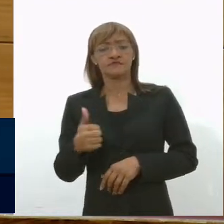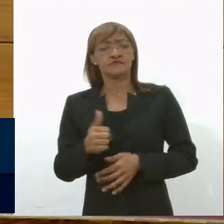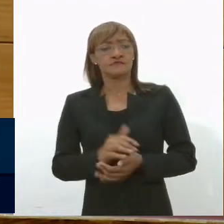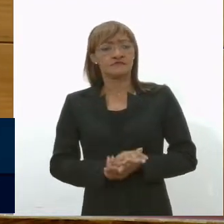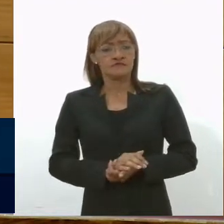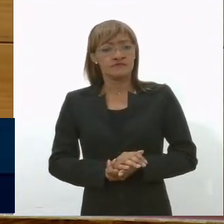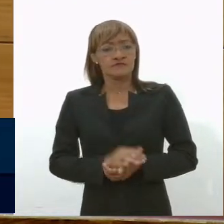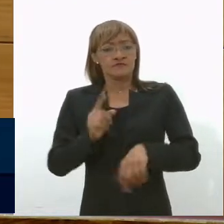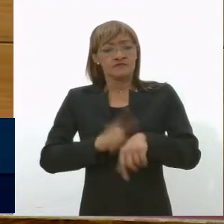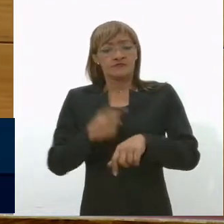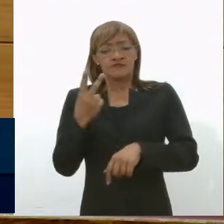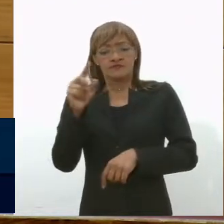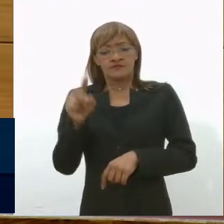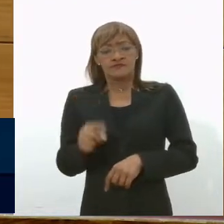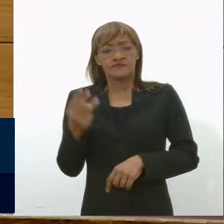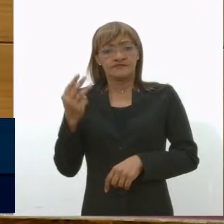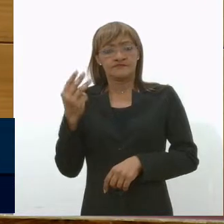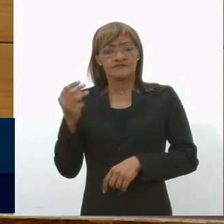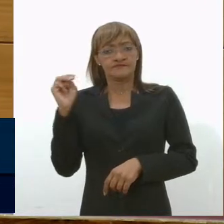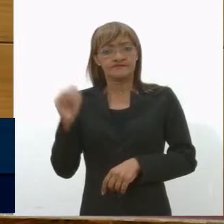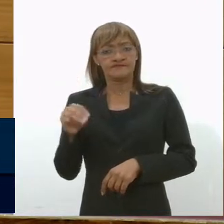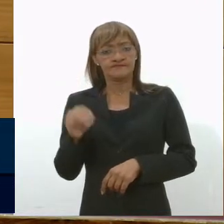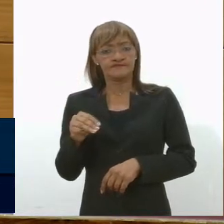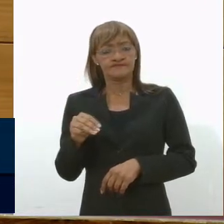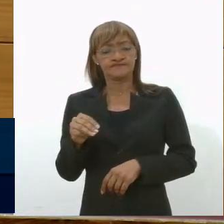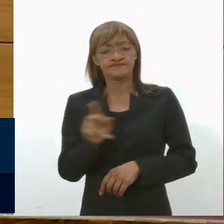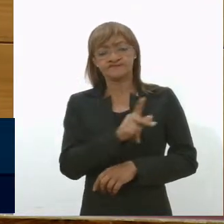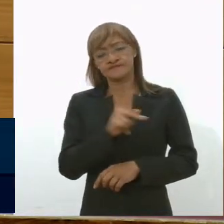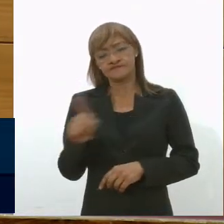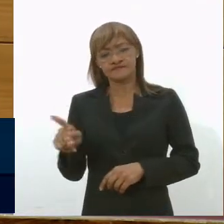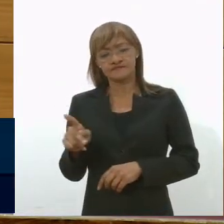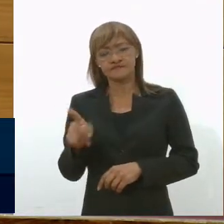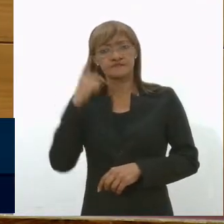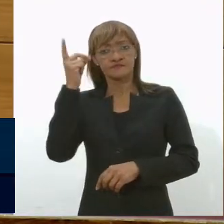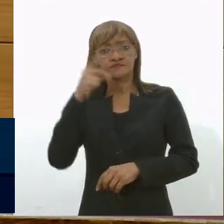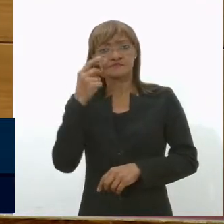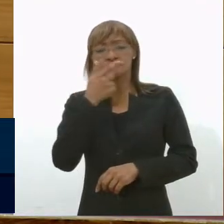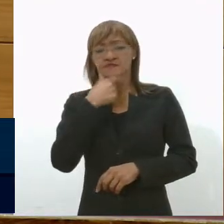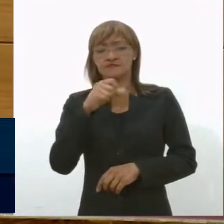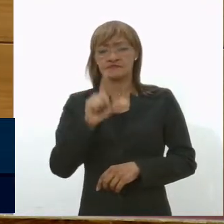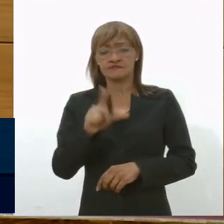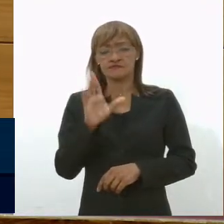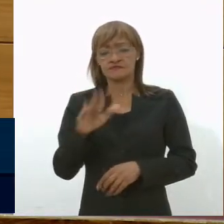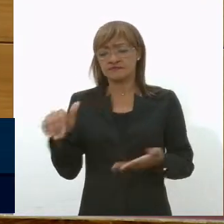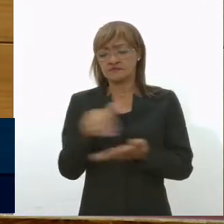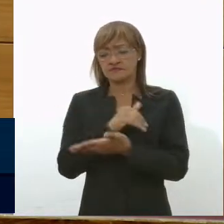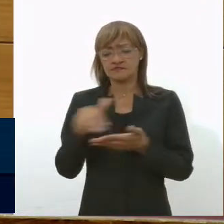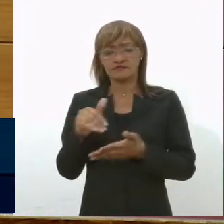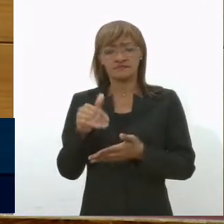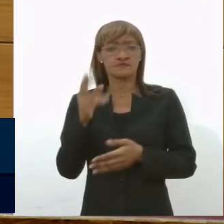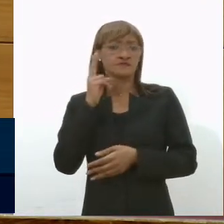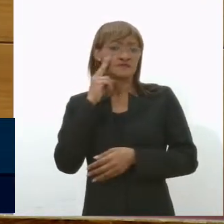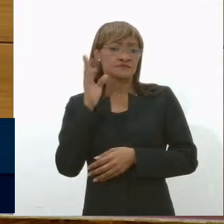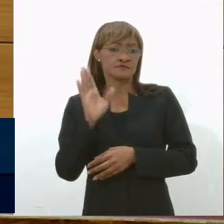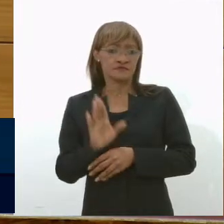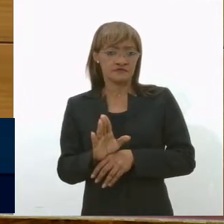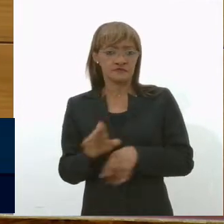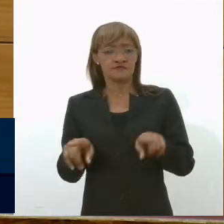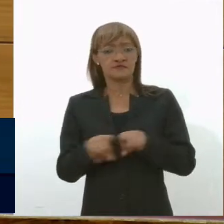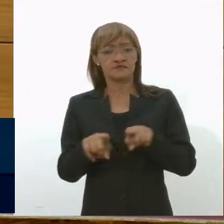14 horas e 13 minutos. Com a presidência do excelentíssimo senhor deputado Luciano Bispo, secretariado pelos deputados Zezinho Sobral e